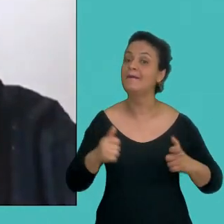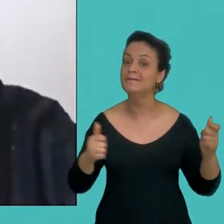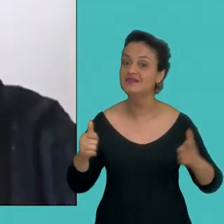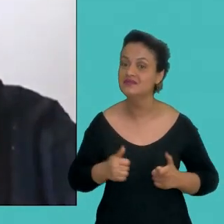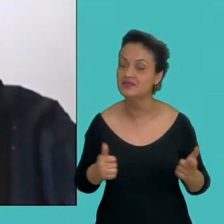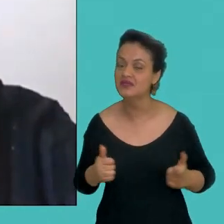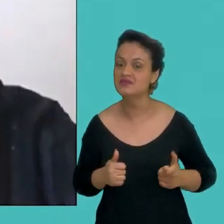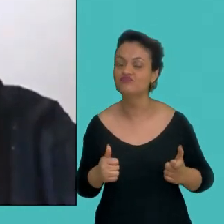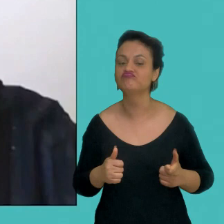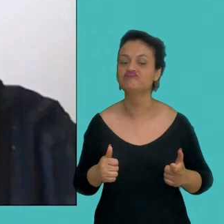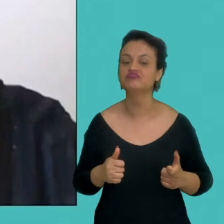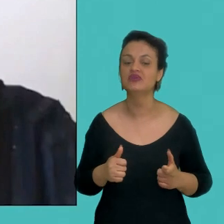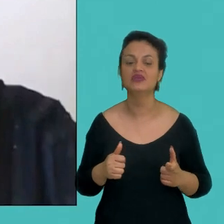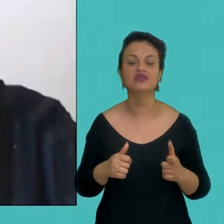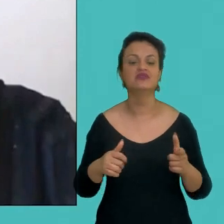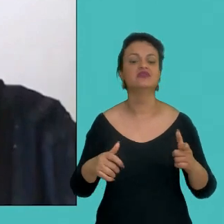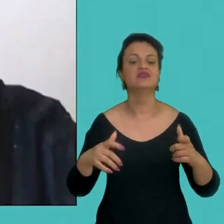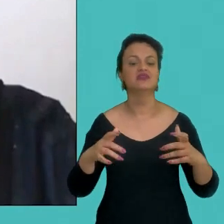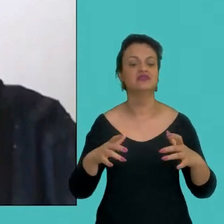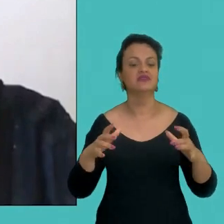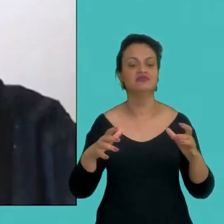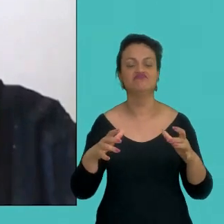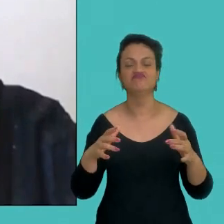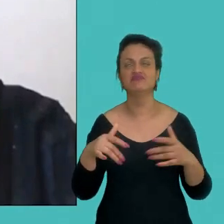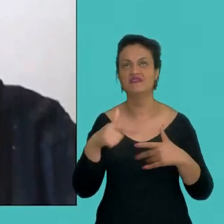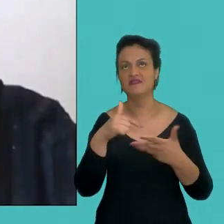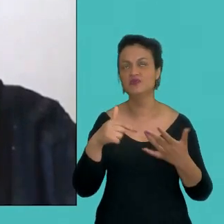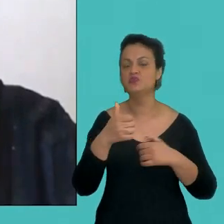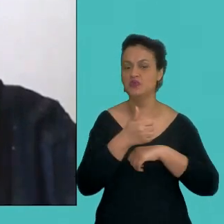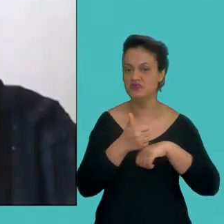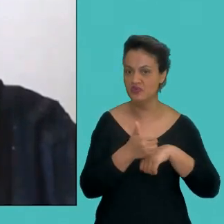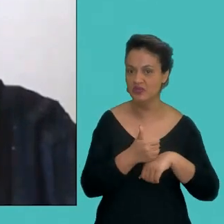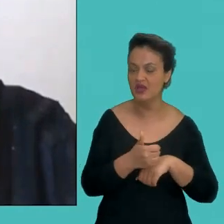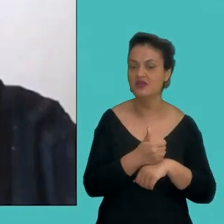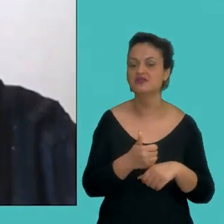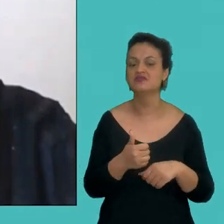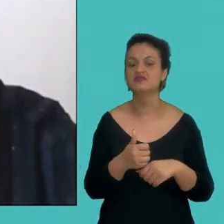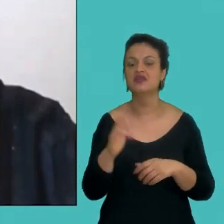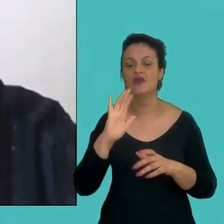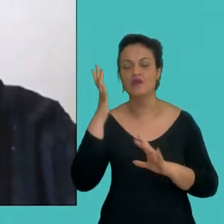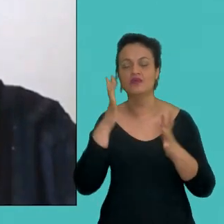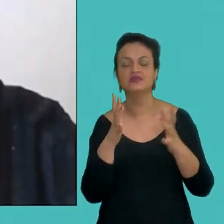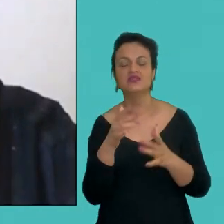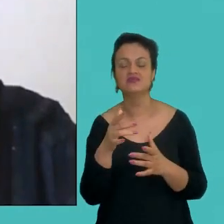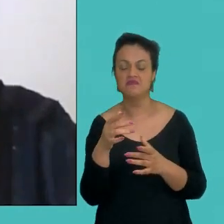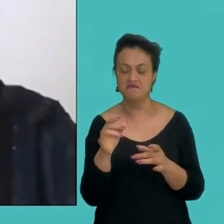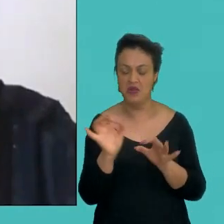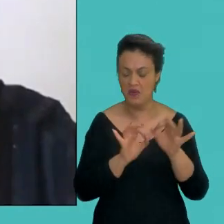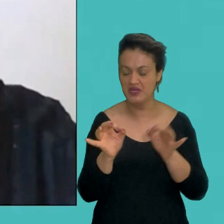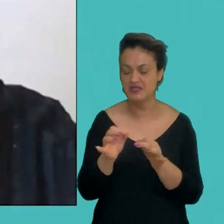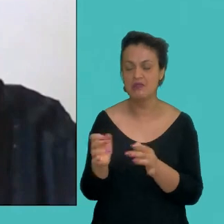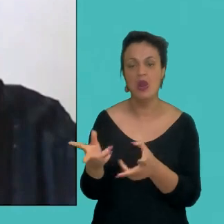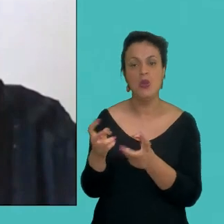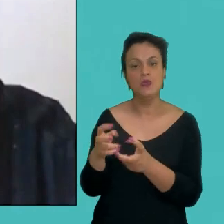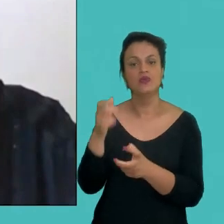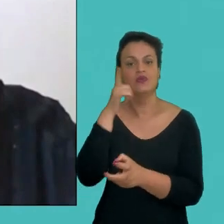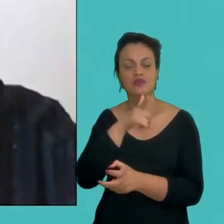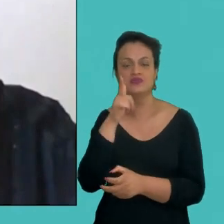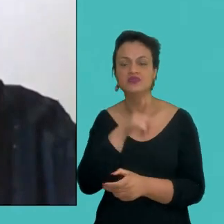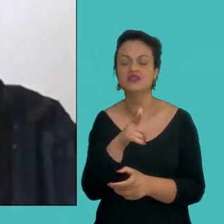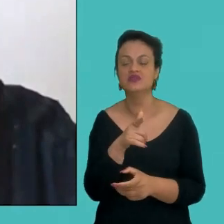explicação é a incapacidade de grandes conglomerados profissionais montados para dar